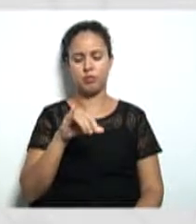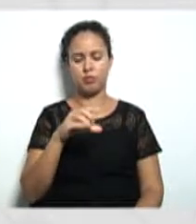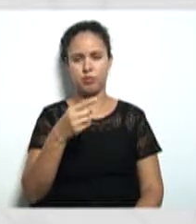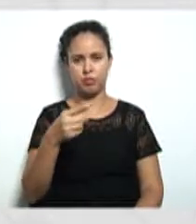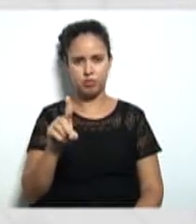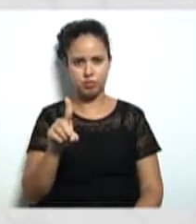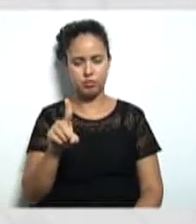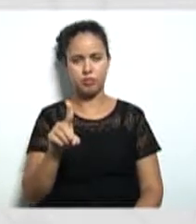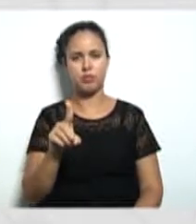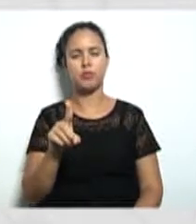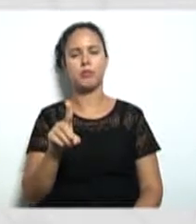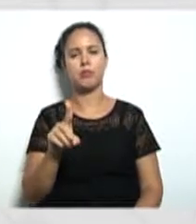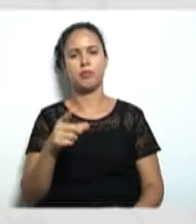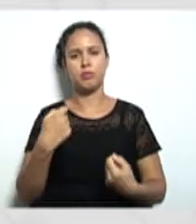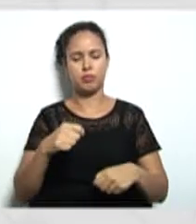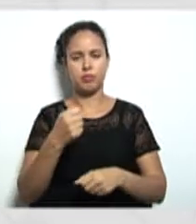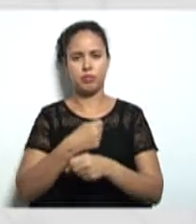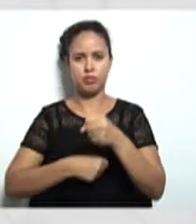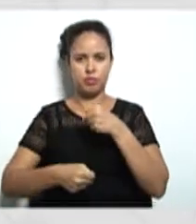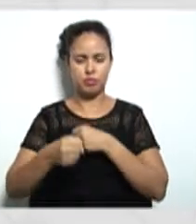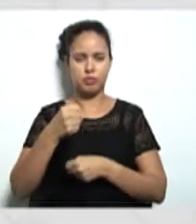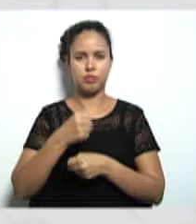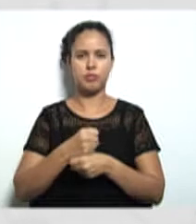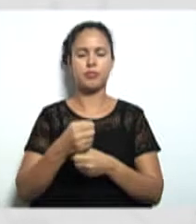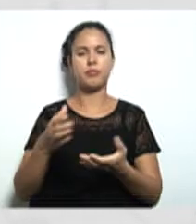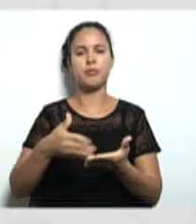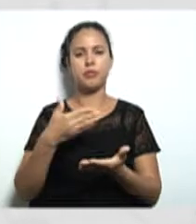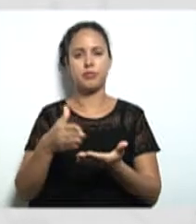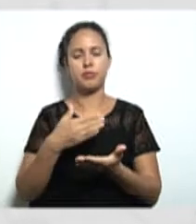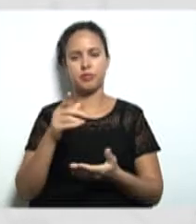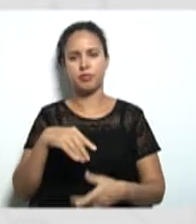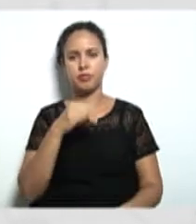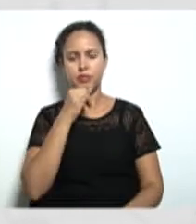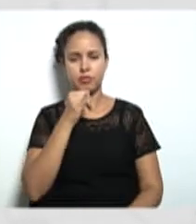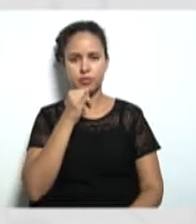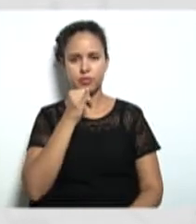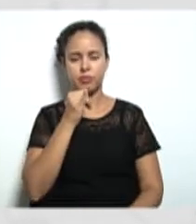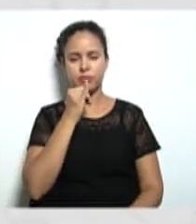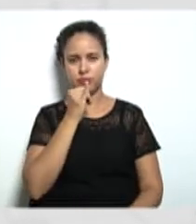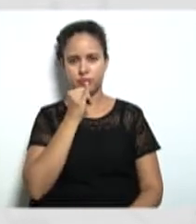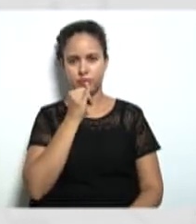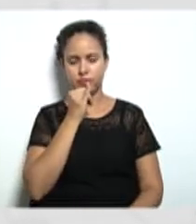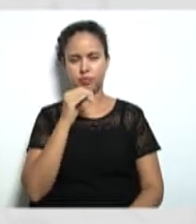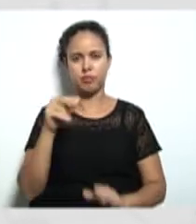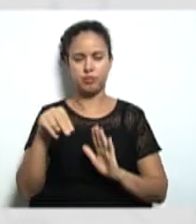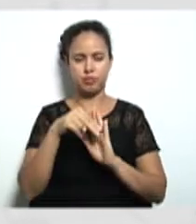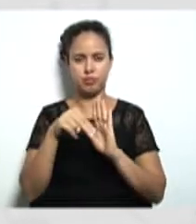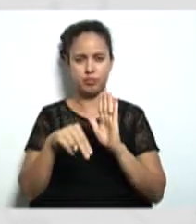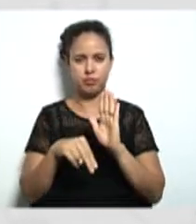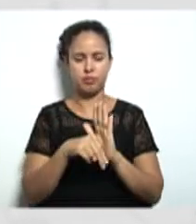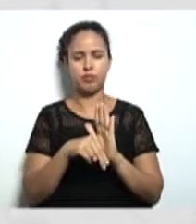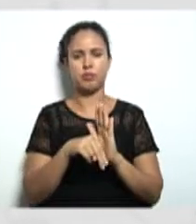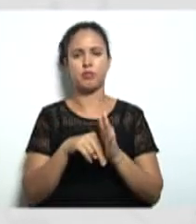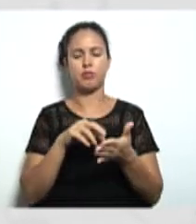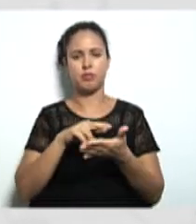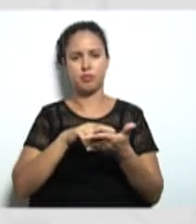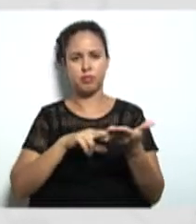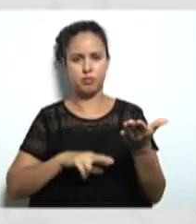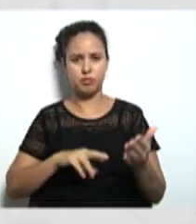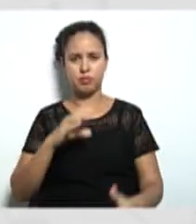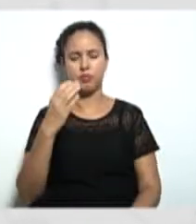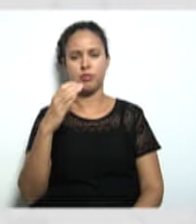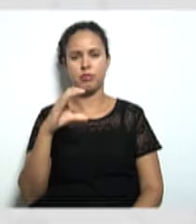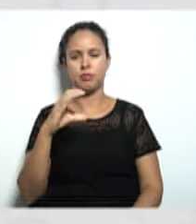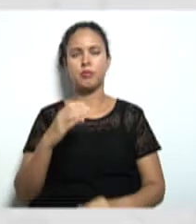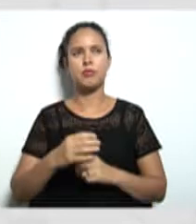local, a editora e o ano de publicação, tá? São exemplos de normas da redação científica. Então, nós vimos